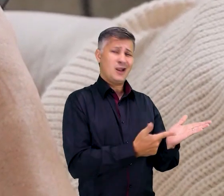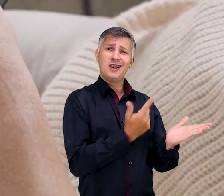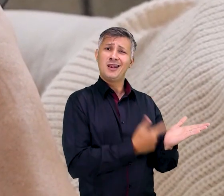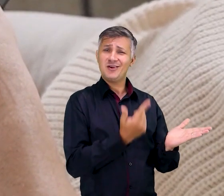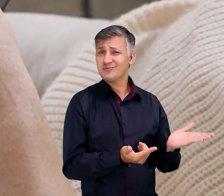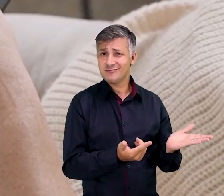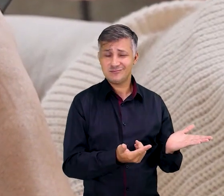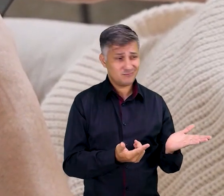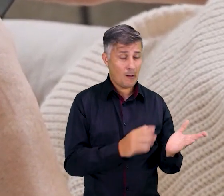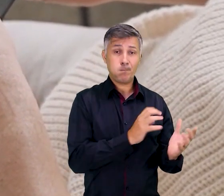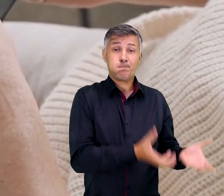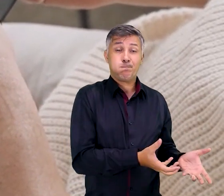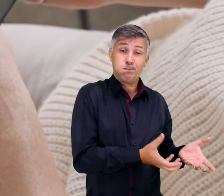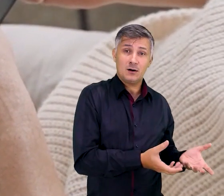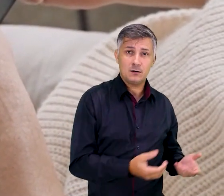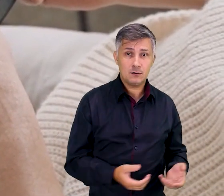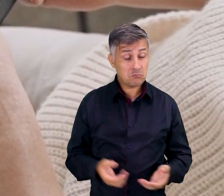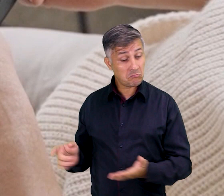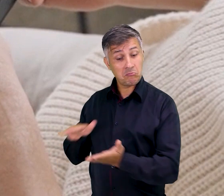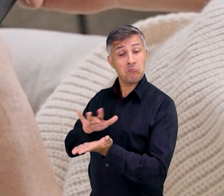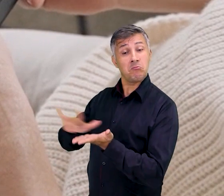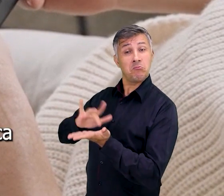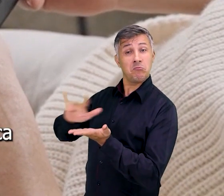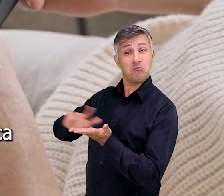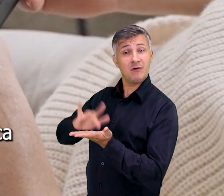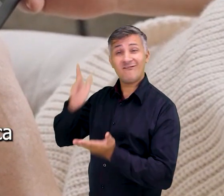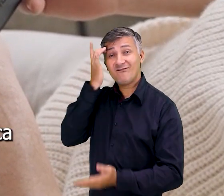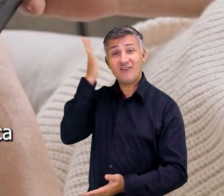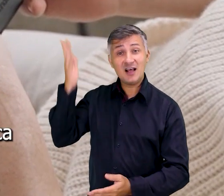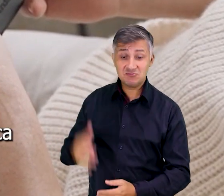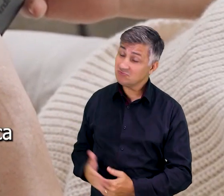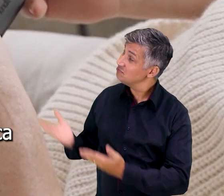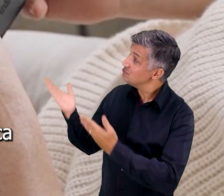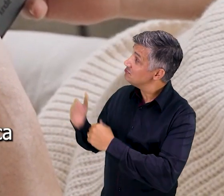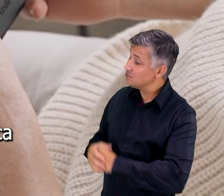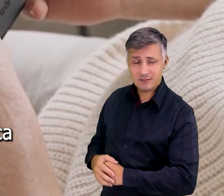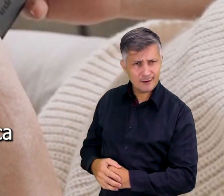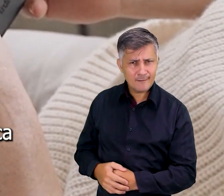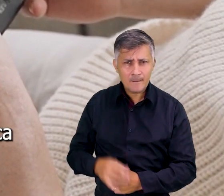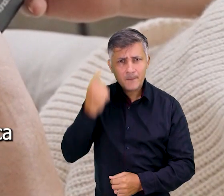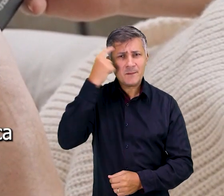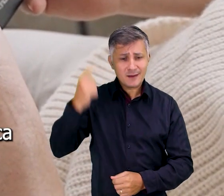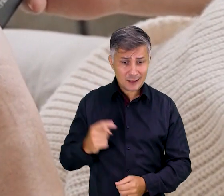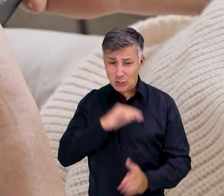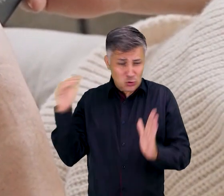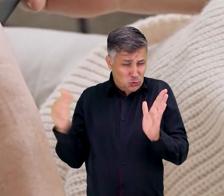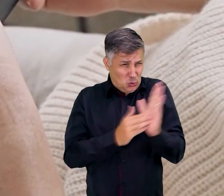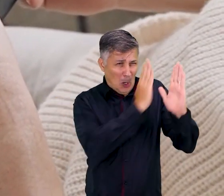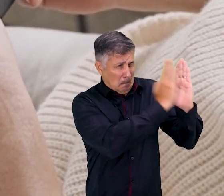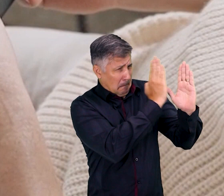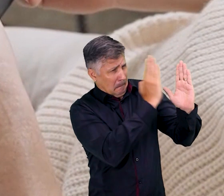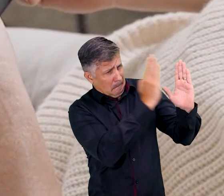impressos, mais leves, mais disponíveis e mais práticos. Afinal de contas, quem de nós carrega toda a sua biblioteca no